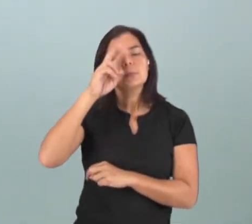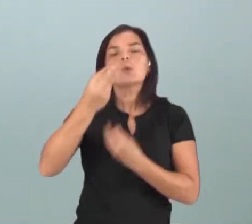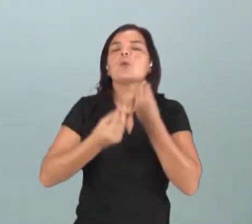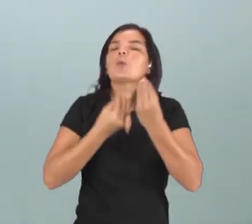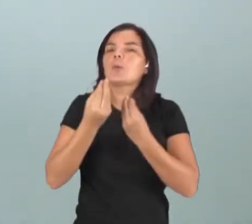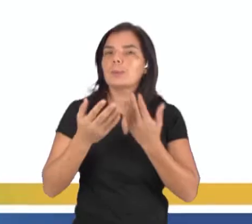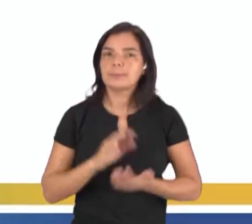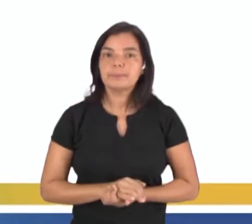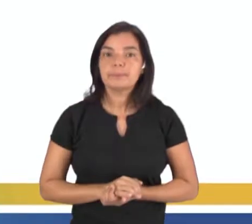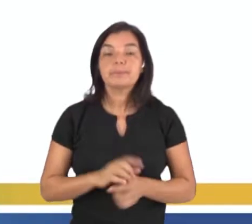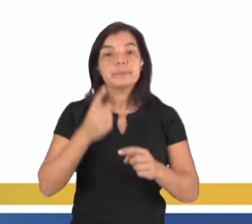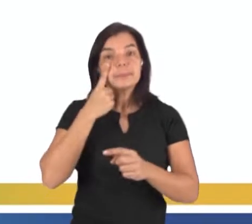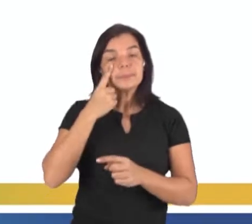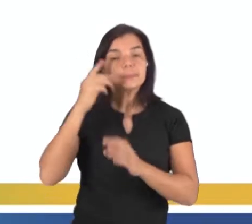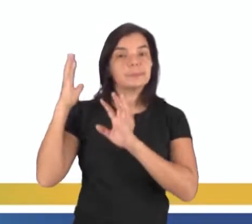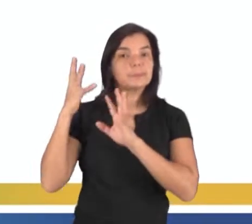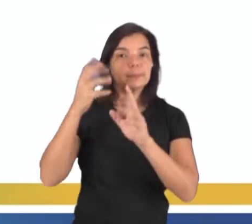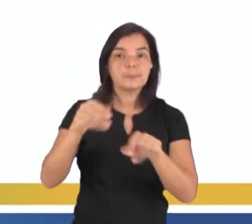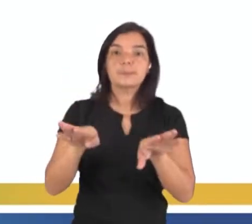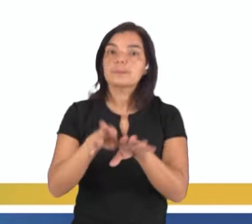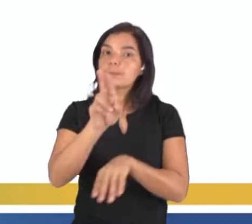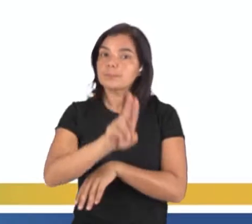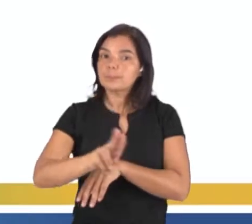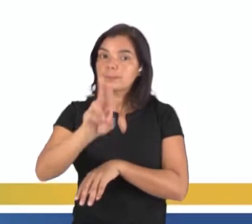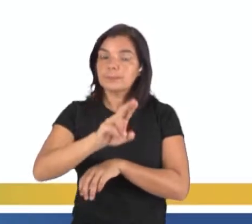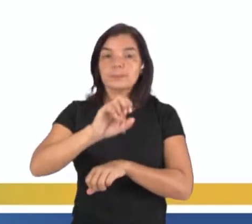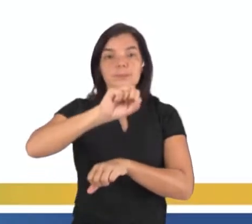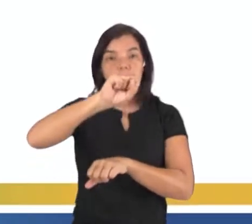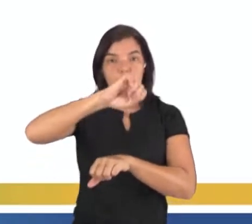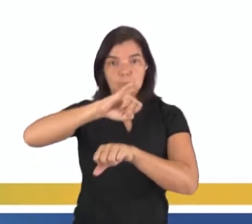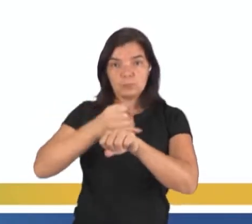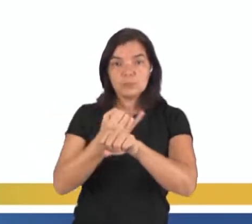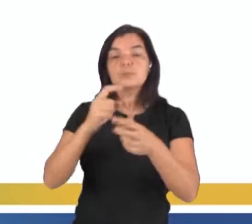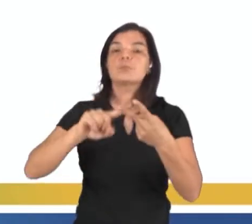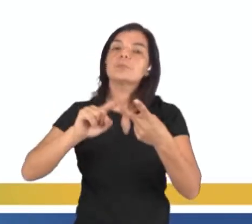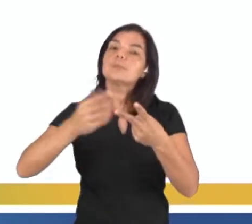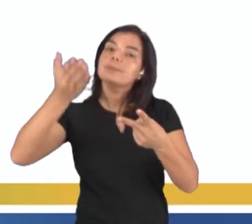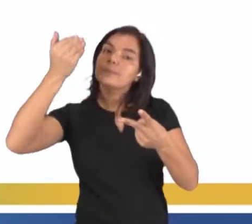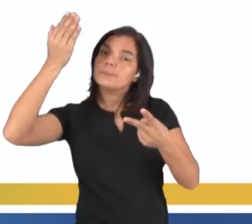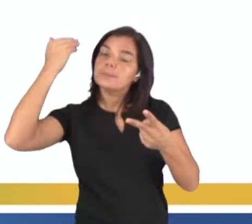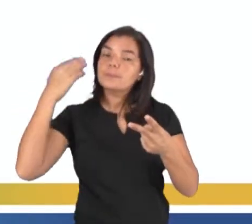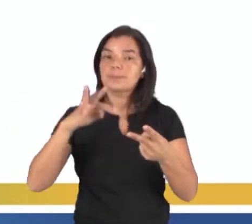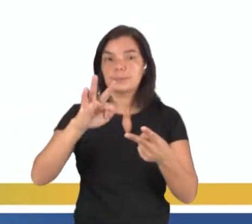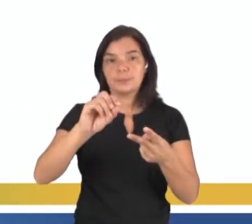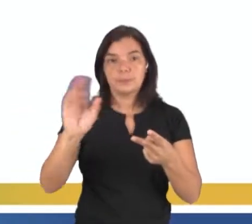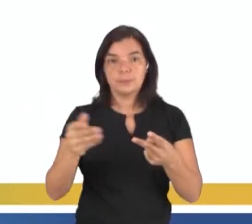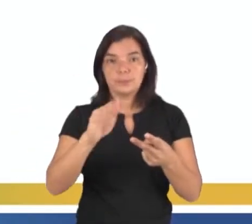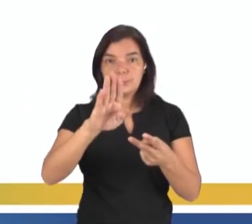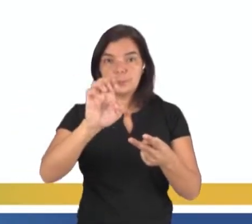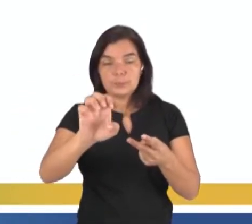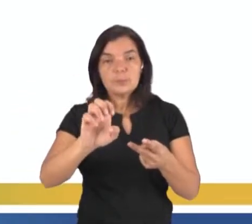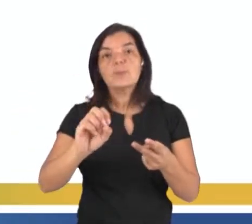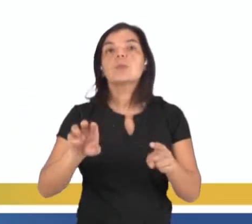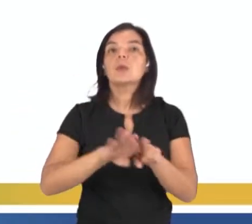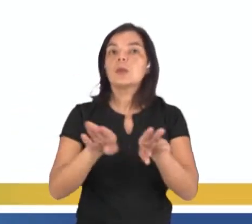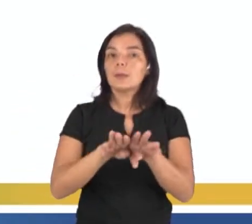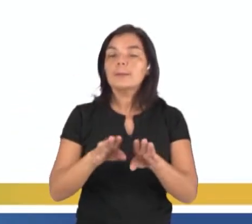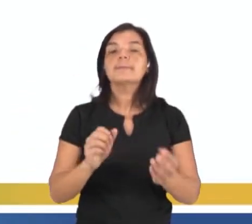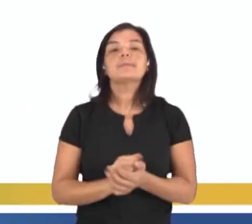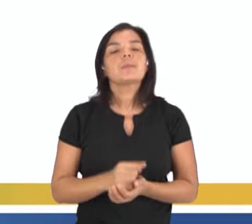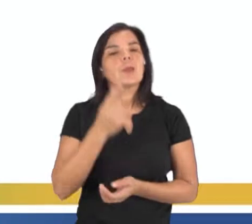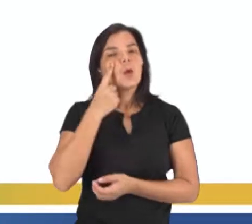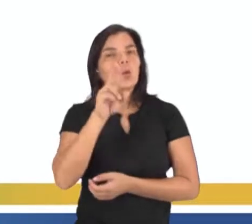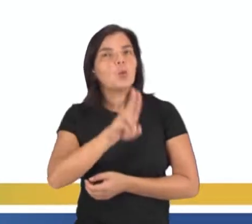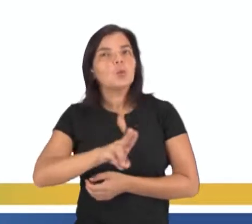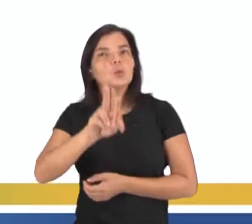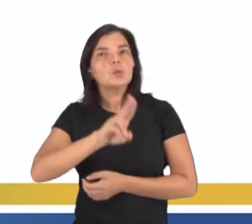como funciona. Então, retomando, vamos usar o sujeito, o passado do verbo to be, que pode ser o was ou o were. A gente